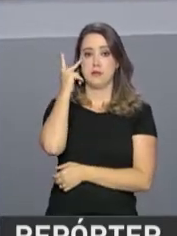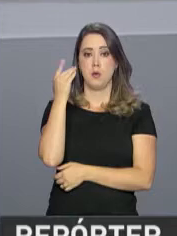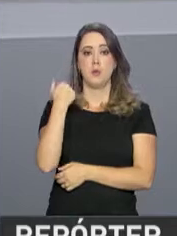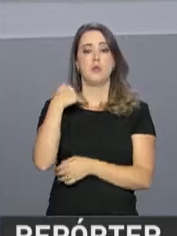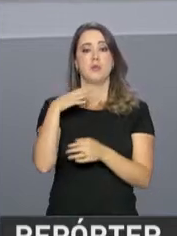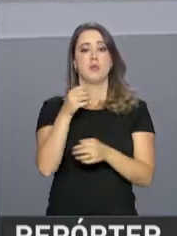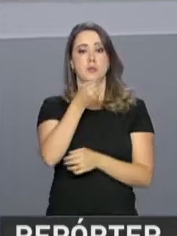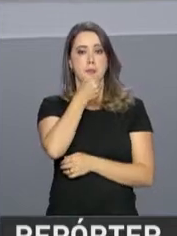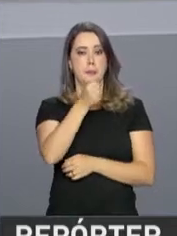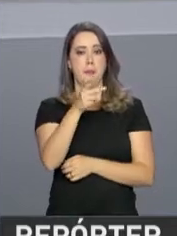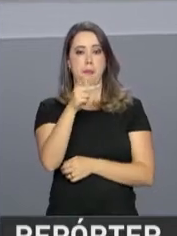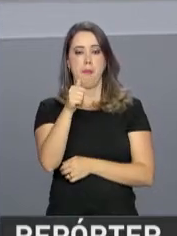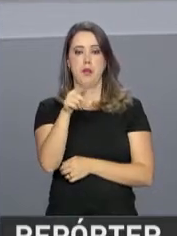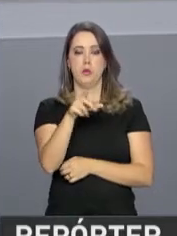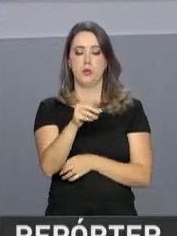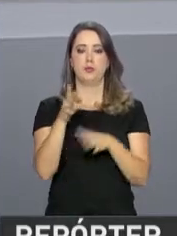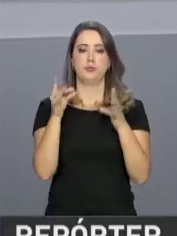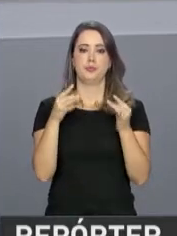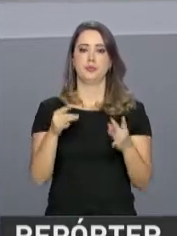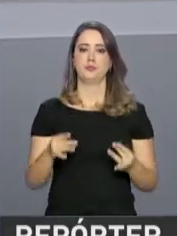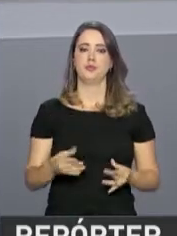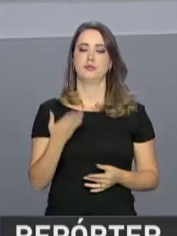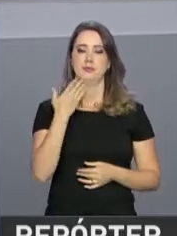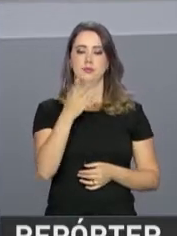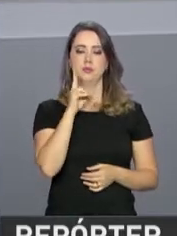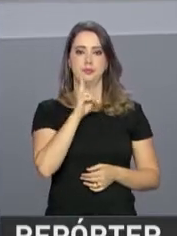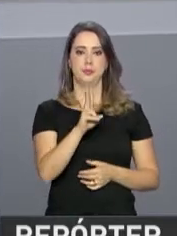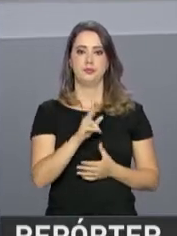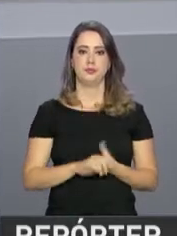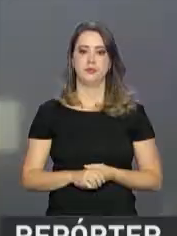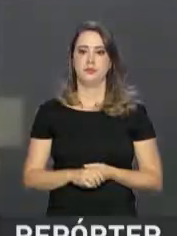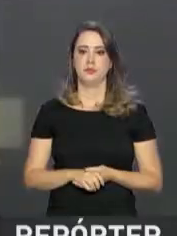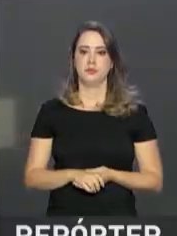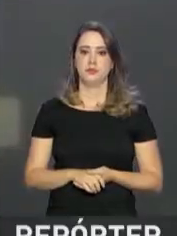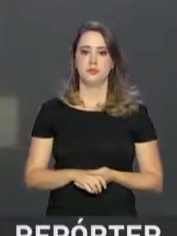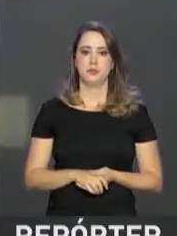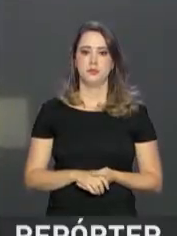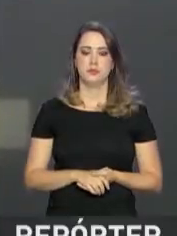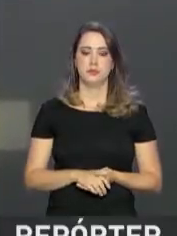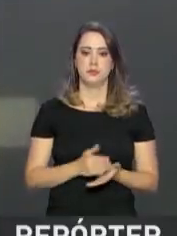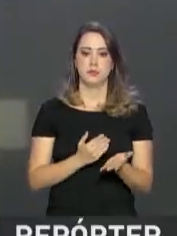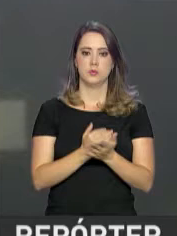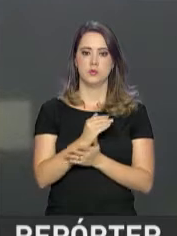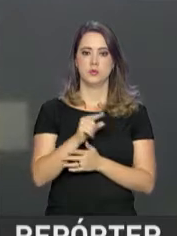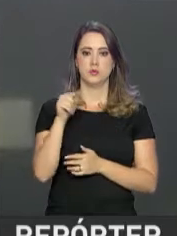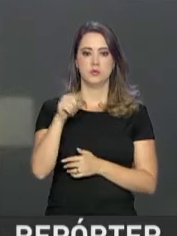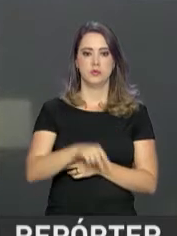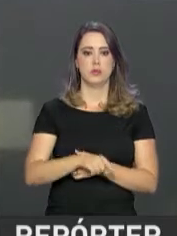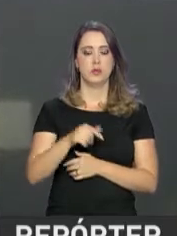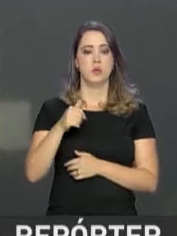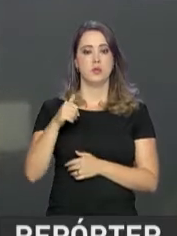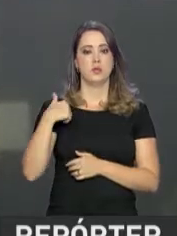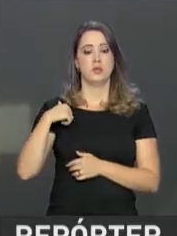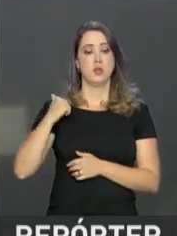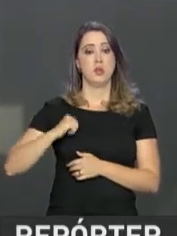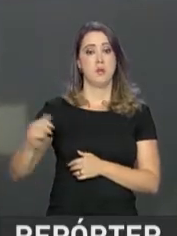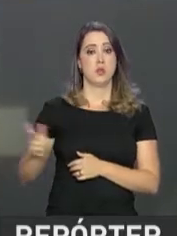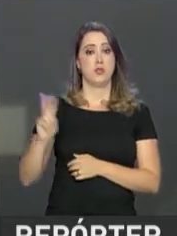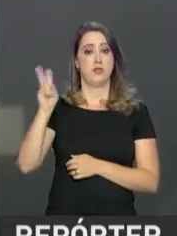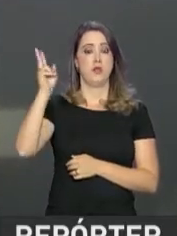Paulo, onde está o repórter Paulo Lassalve, que tem mais informações. Eu continuo aqui na Bolsa de Valores de São